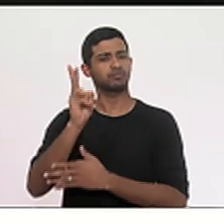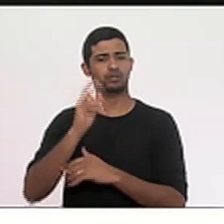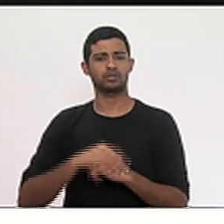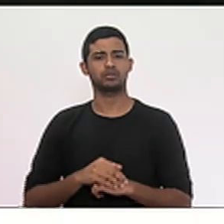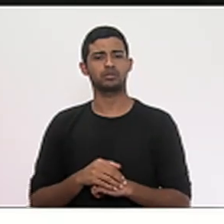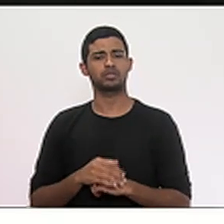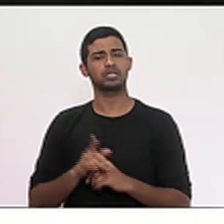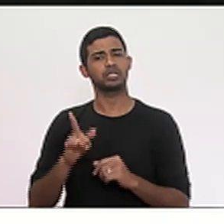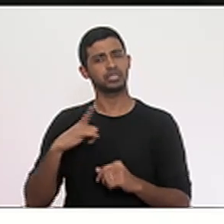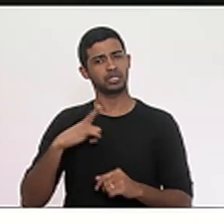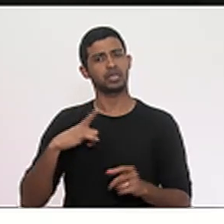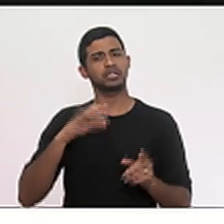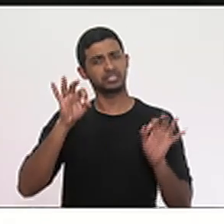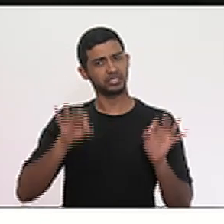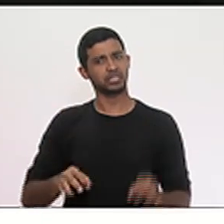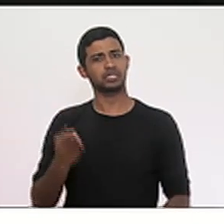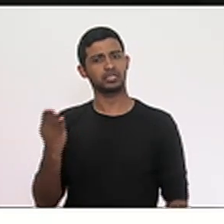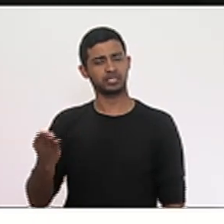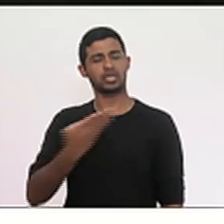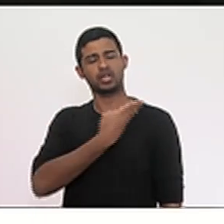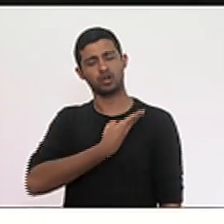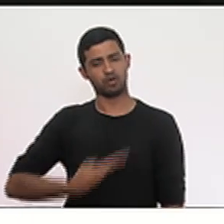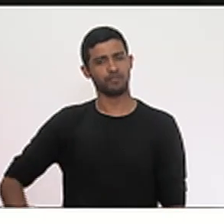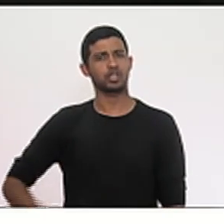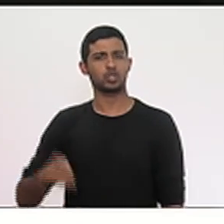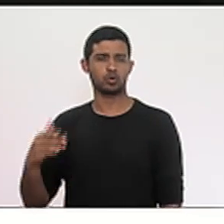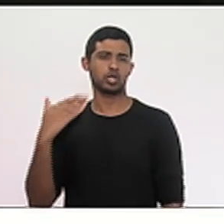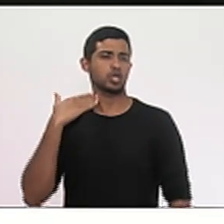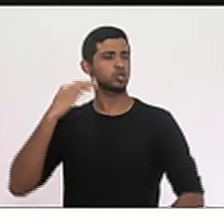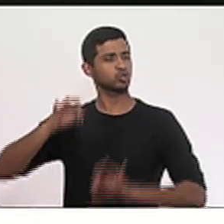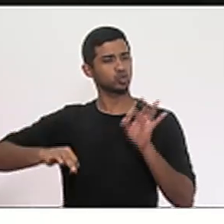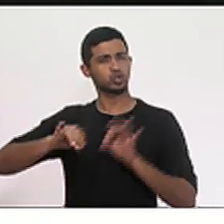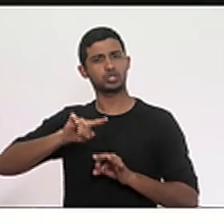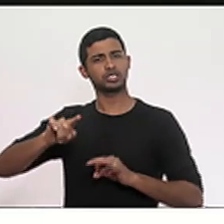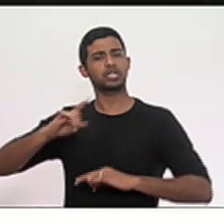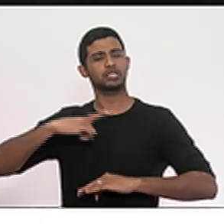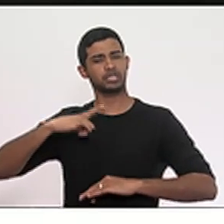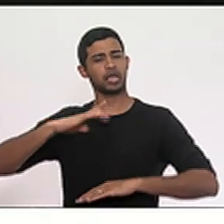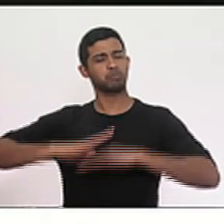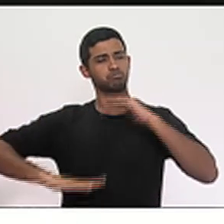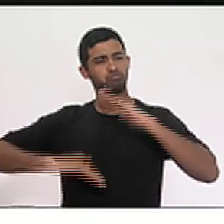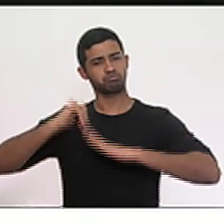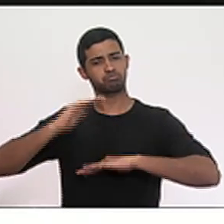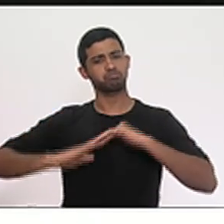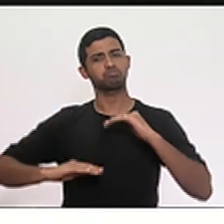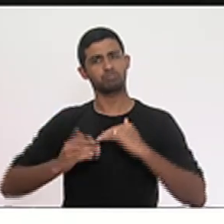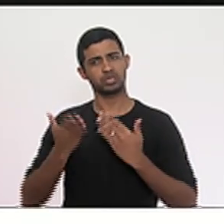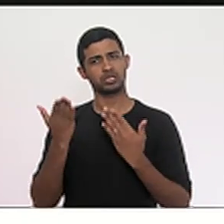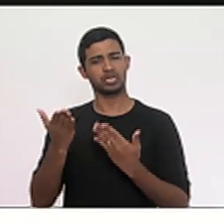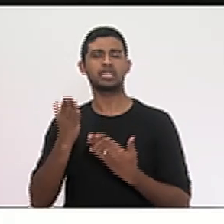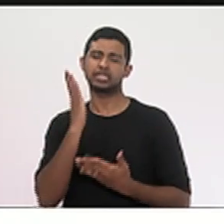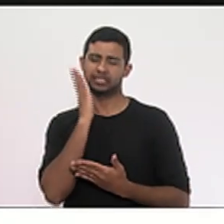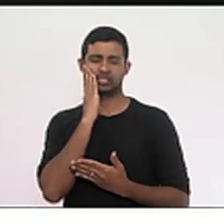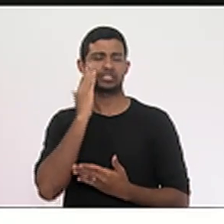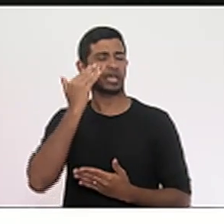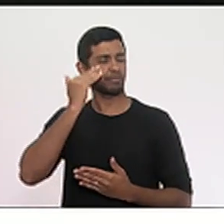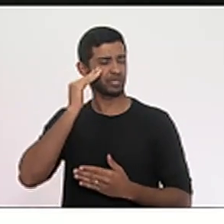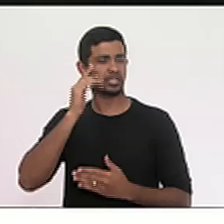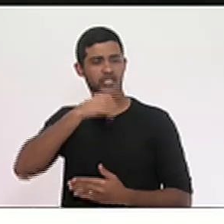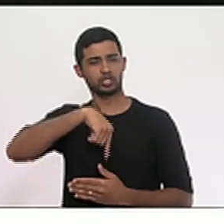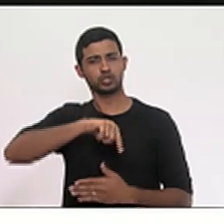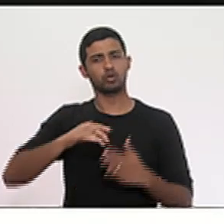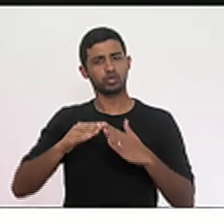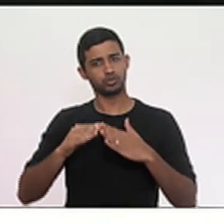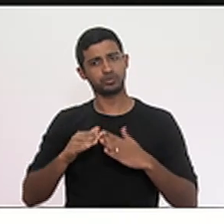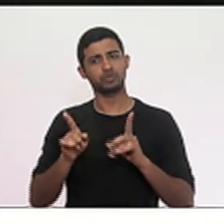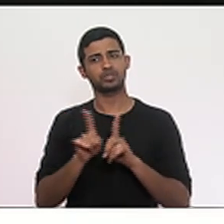também que é um juiz, é um cara capacitado, que eu tenho muito orgulho de fazer parte da base dele, vai entender o nosso apelo,